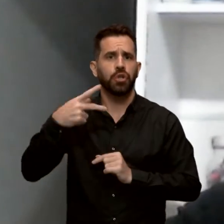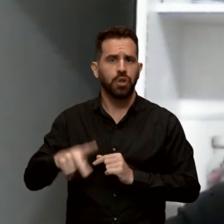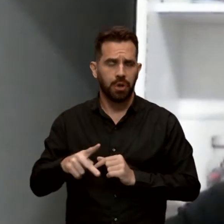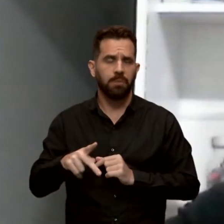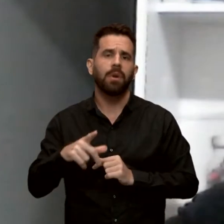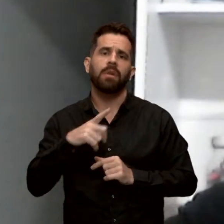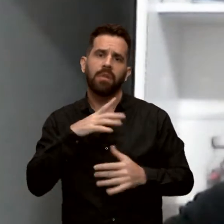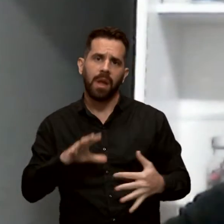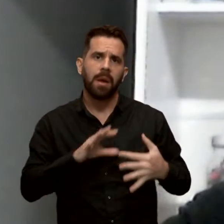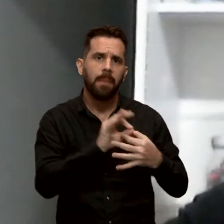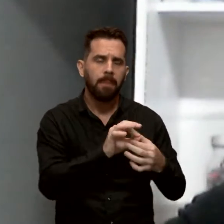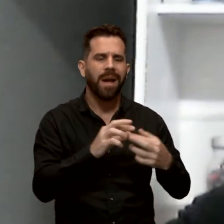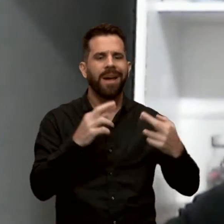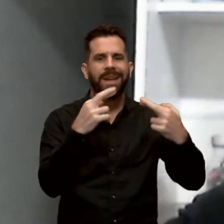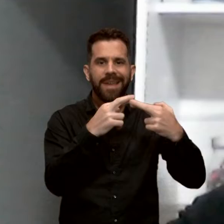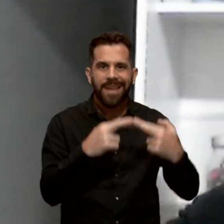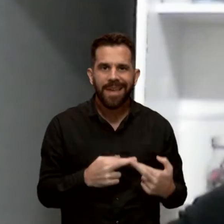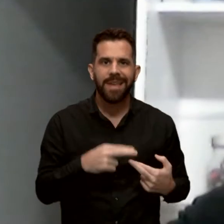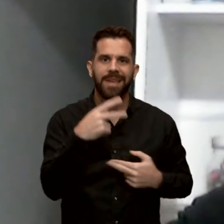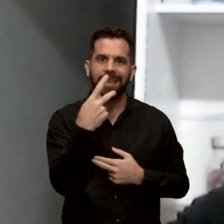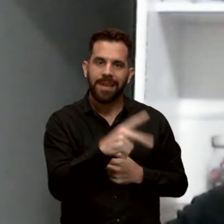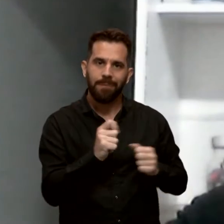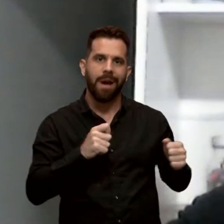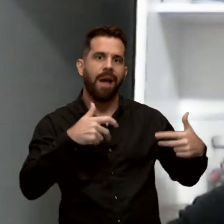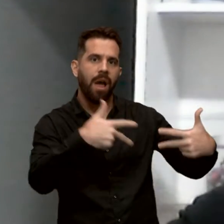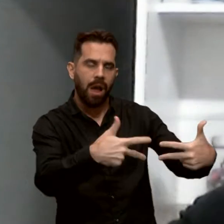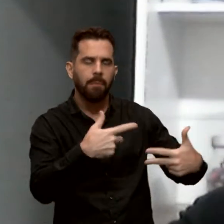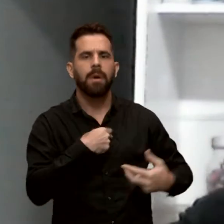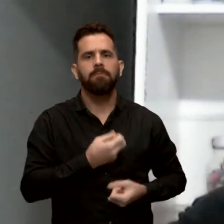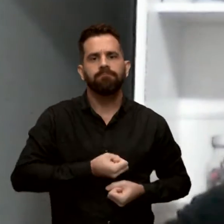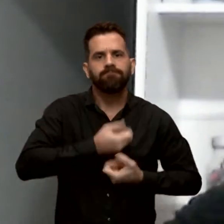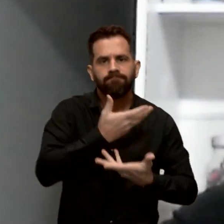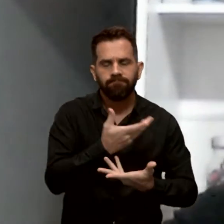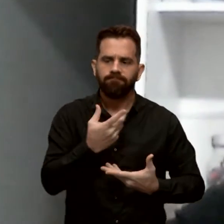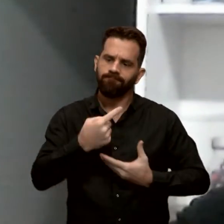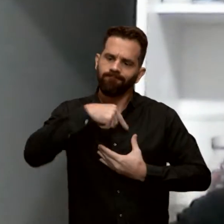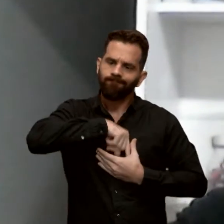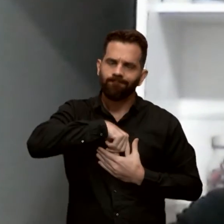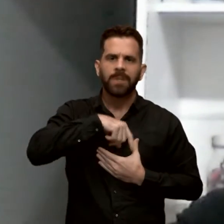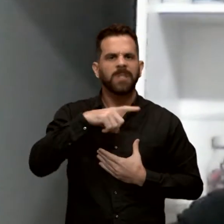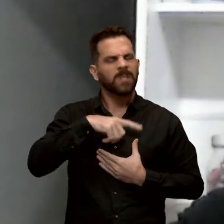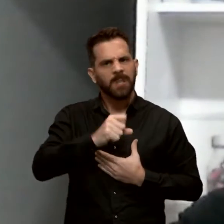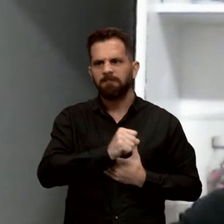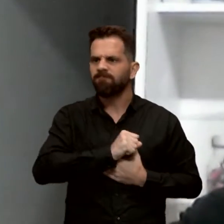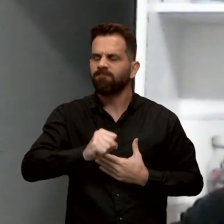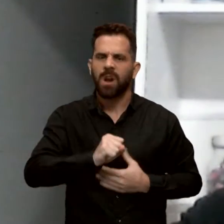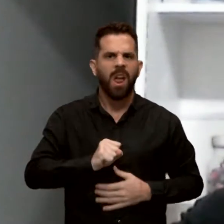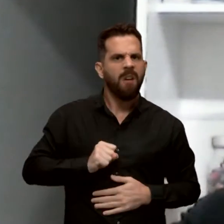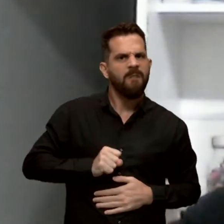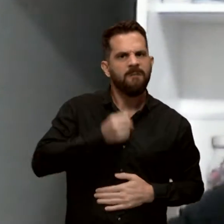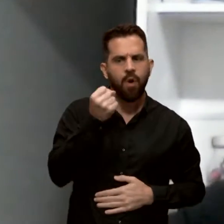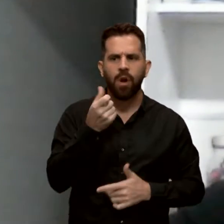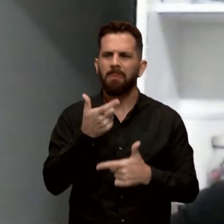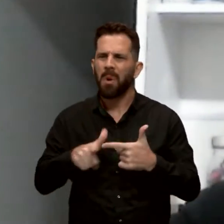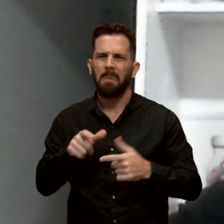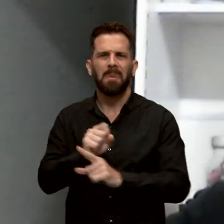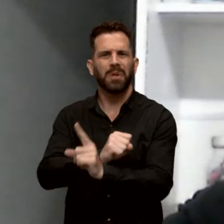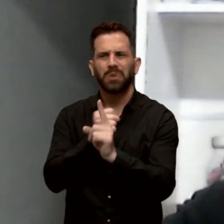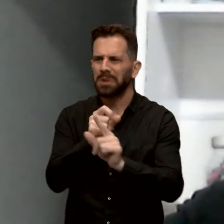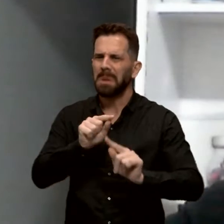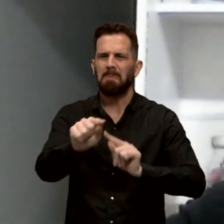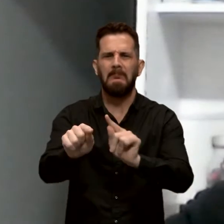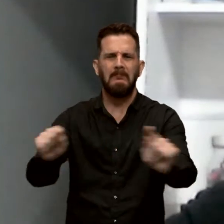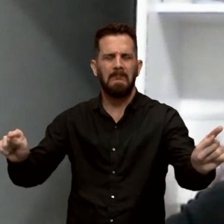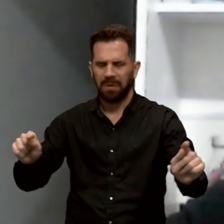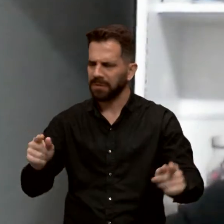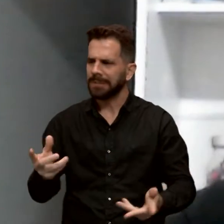rimas do rap para exteriorizar subjetividades e o sentimento de revolta e indignação em relação aos problemas sociais, né, que muitas